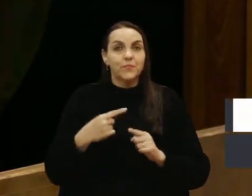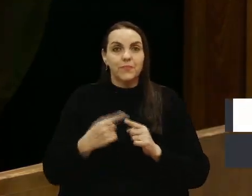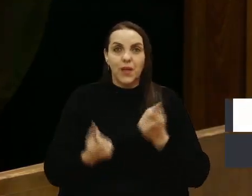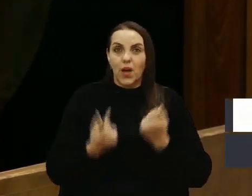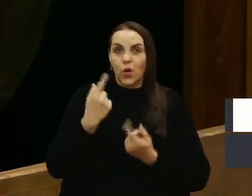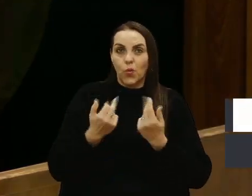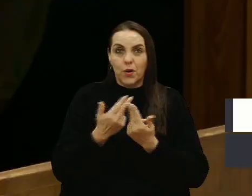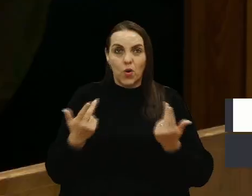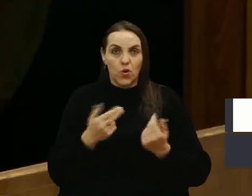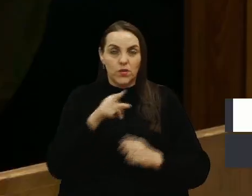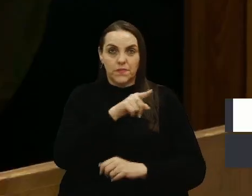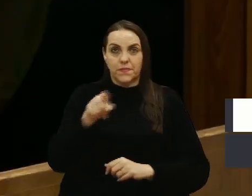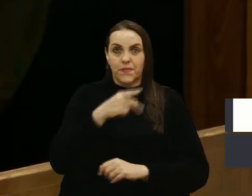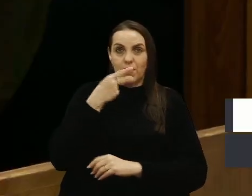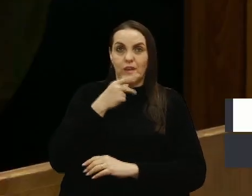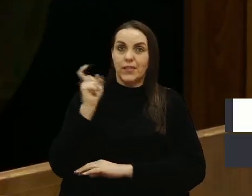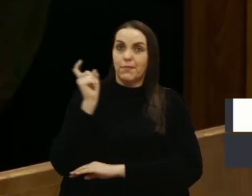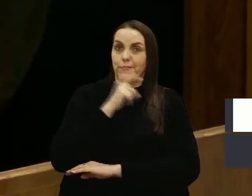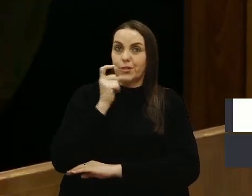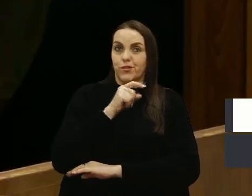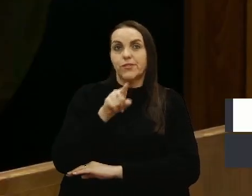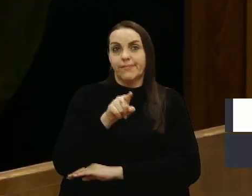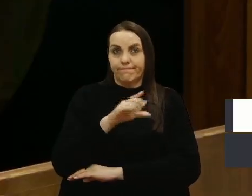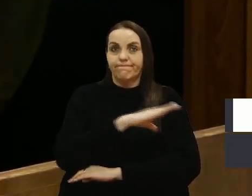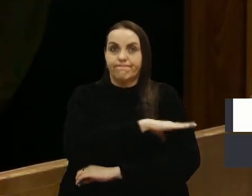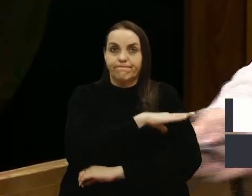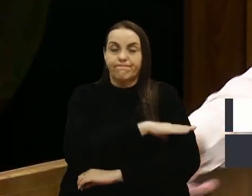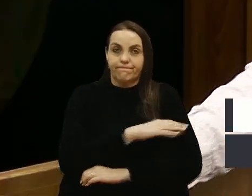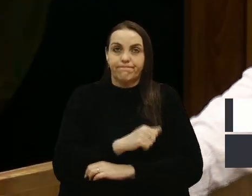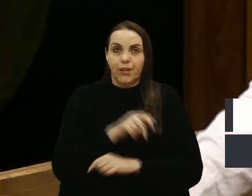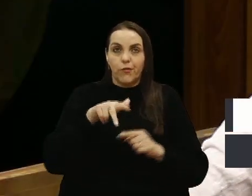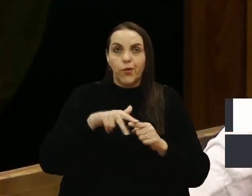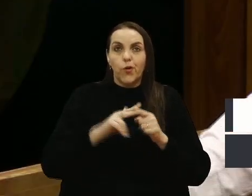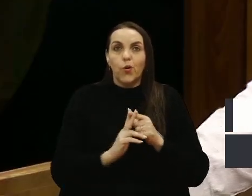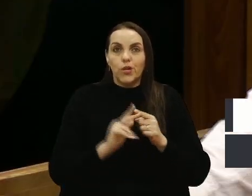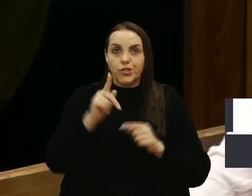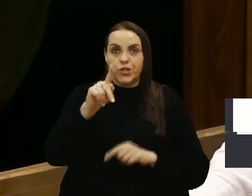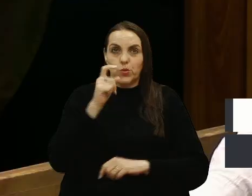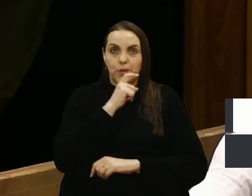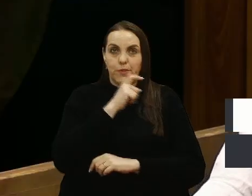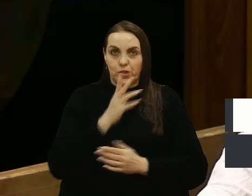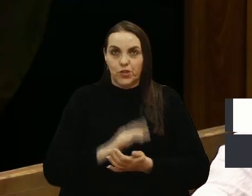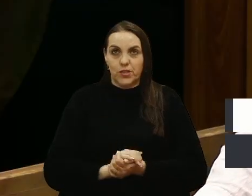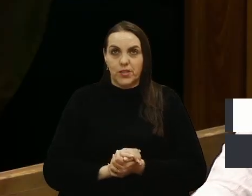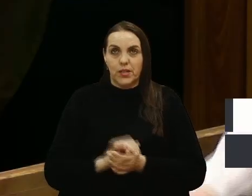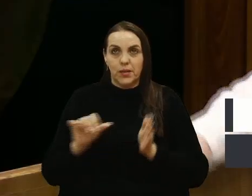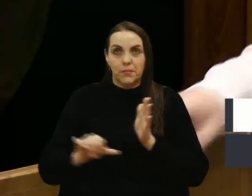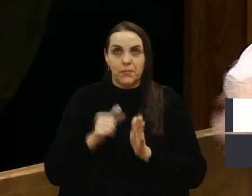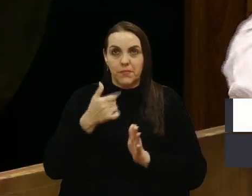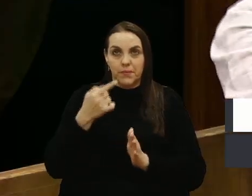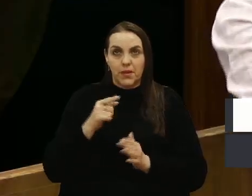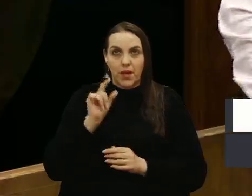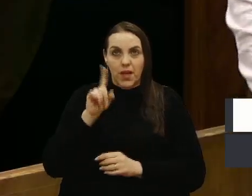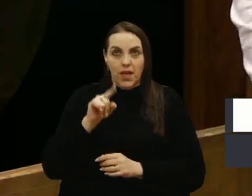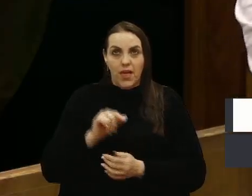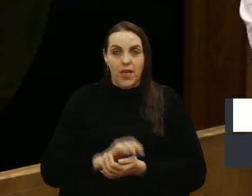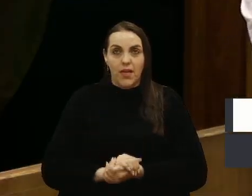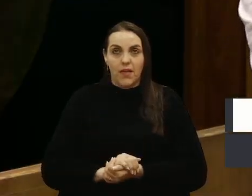que o senhor falou são mentira, vereador Ramon. E eu vou corrigir as mentiras que o senhor falou aqui. A primeira questão